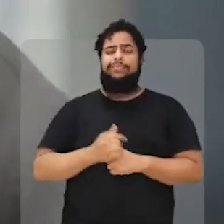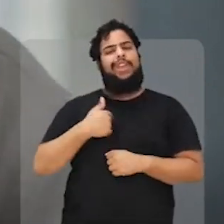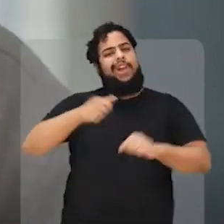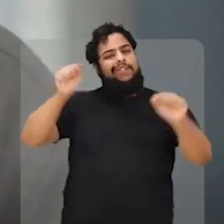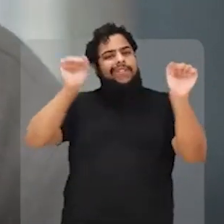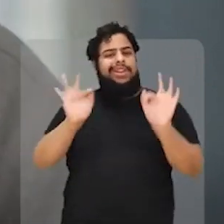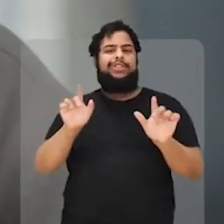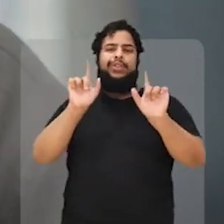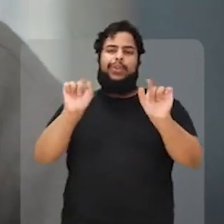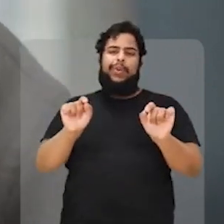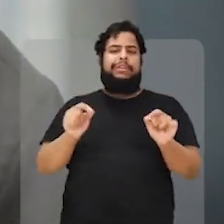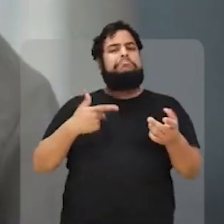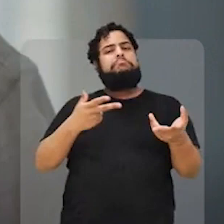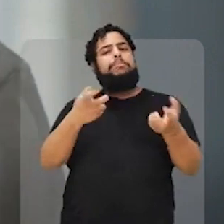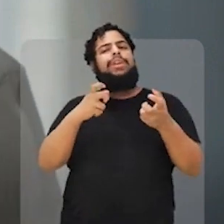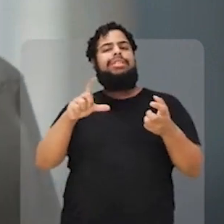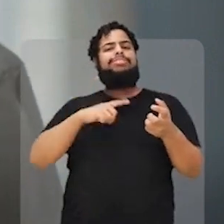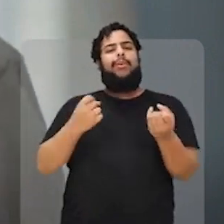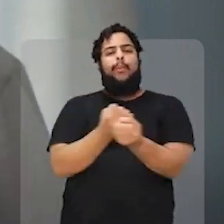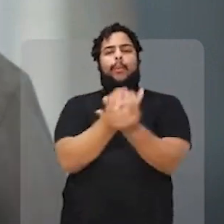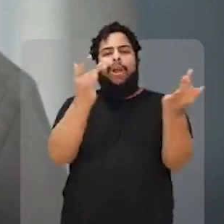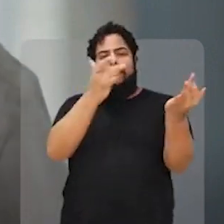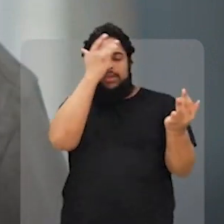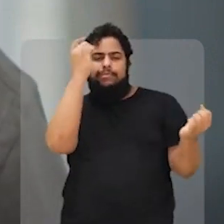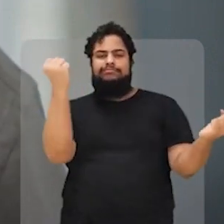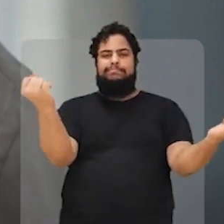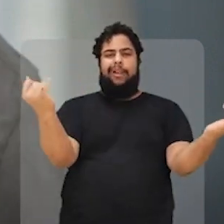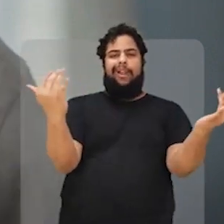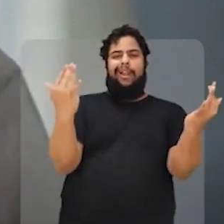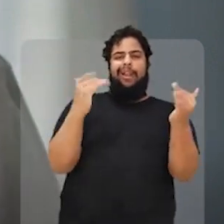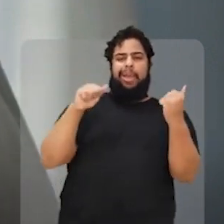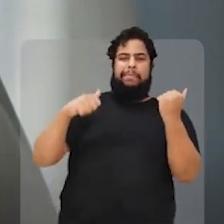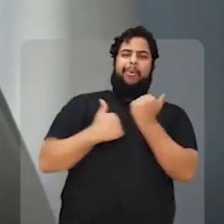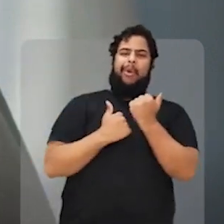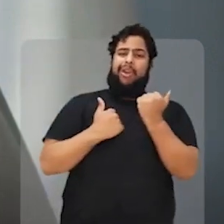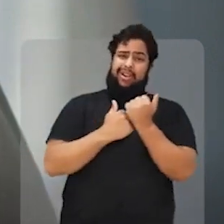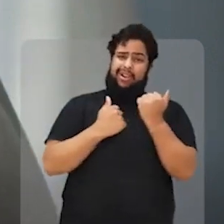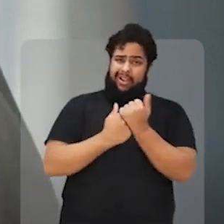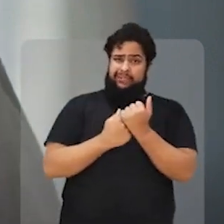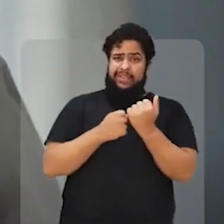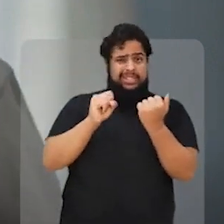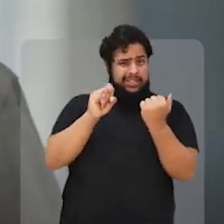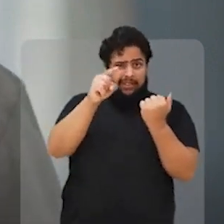Fico feliz em ver que tem cada vez mais gente chegando para o nosso lado.